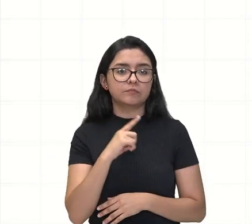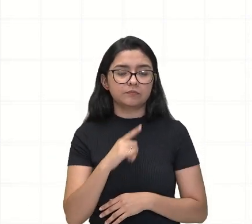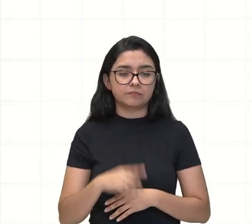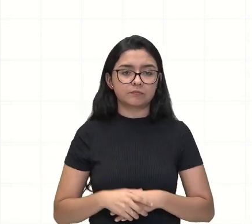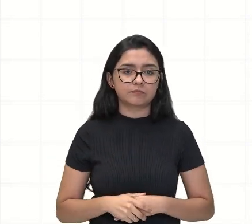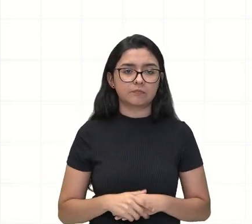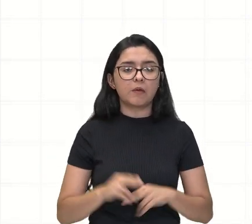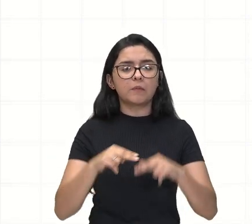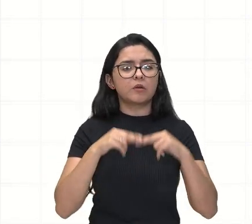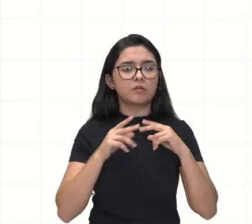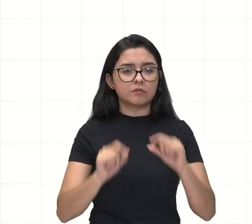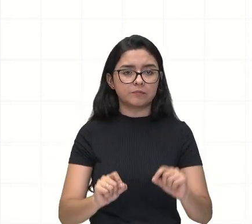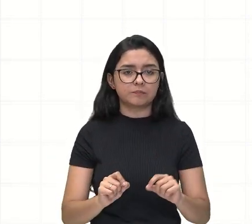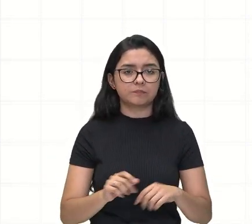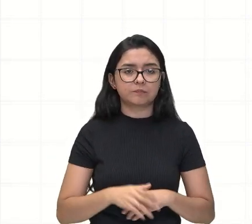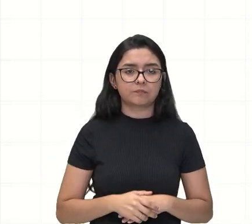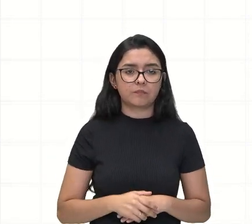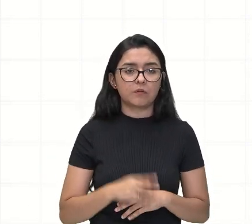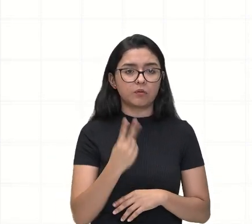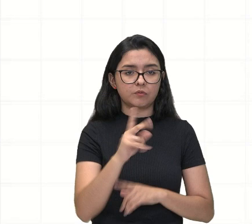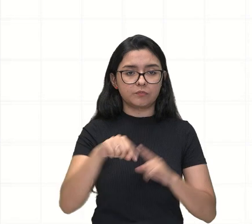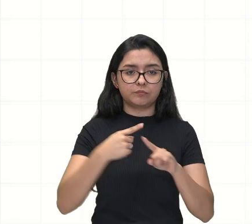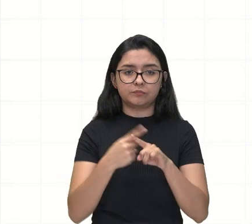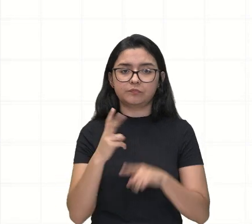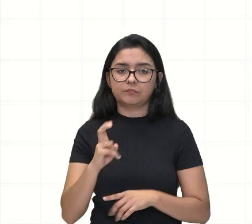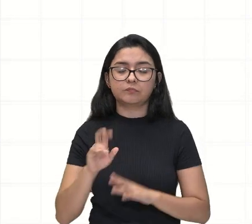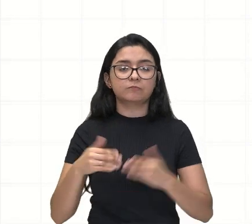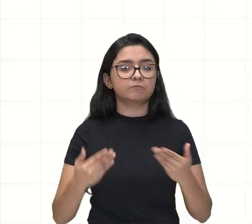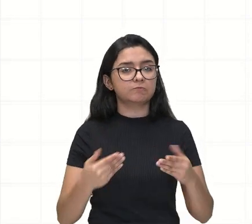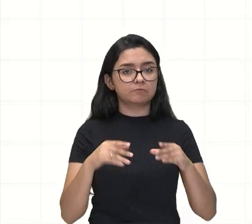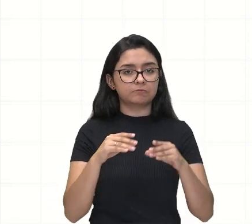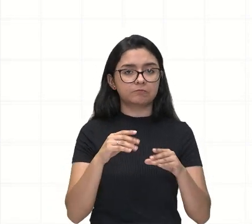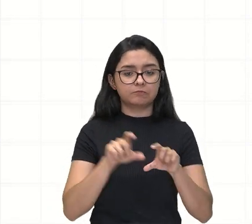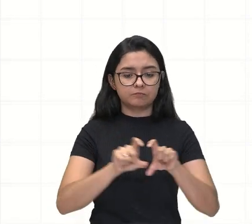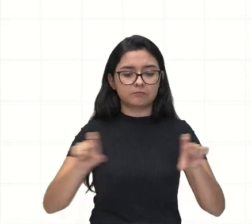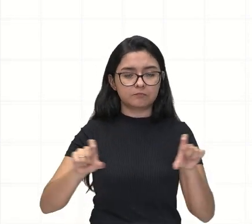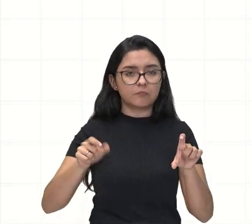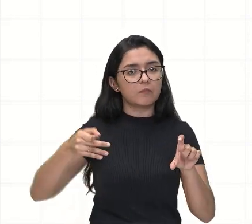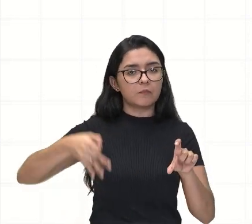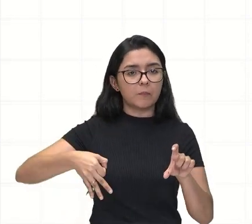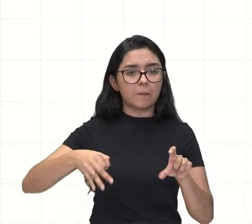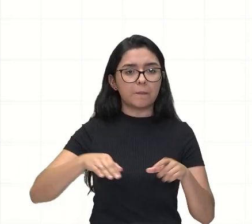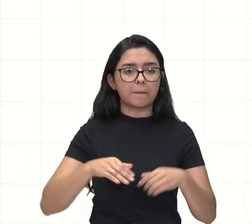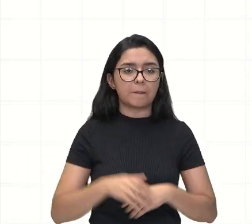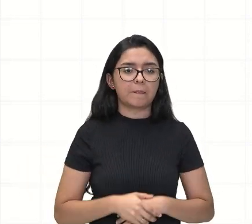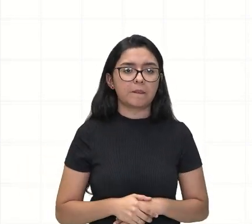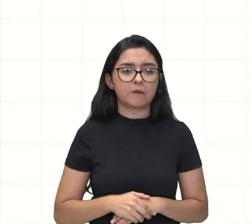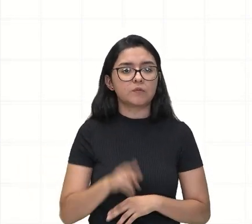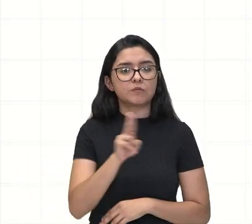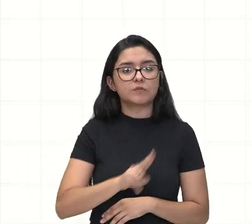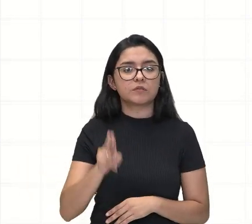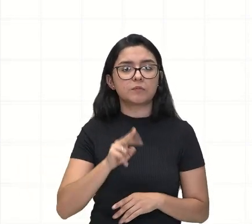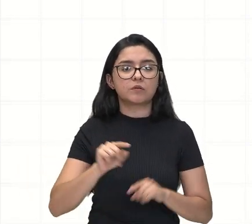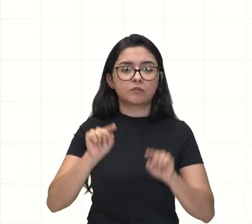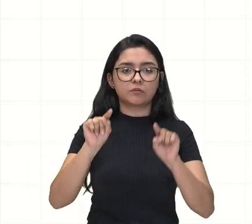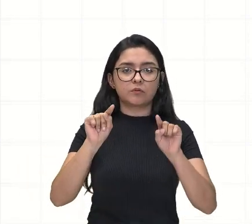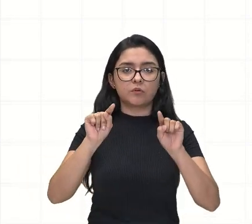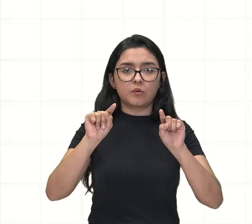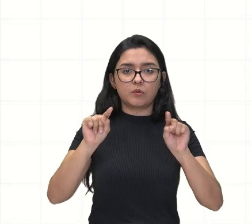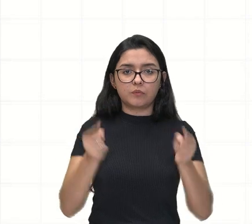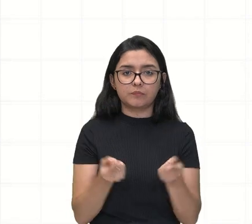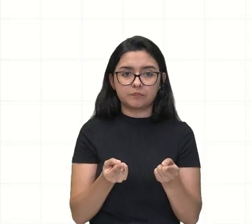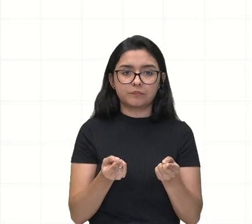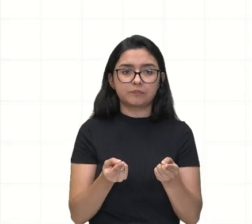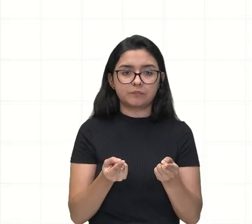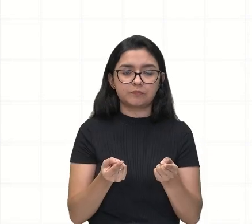5. E aí, meus queridos alunos, para que o cálculo, para que a expressão numérica fique correta, nós usamos aqui, ó, o sinal de